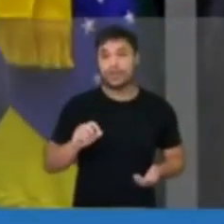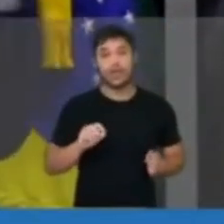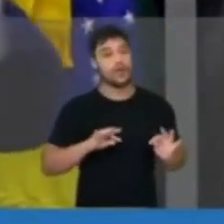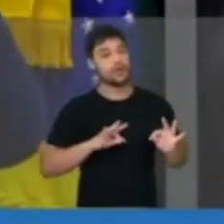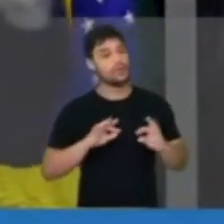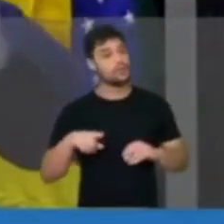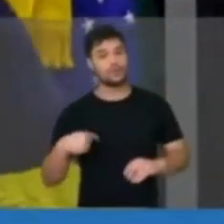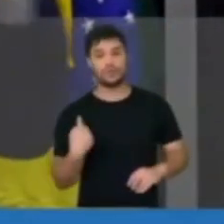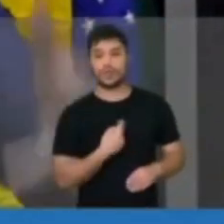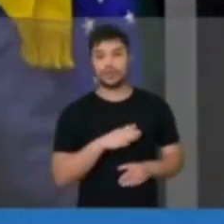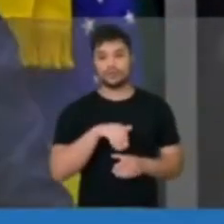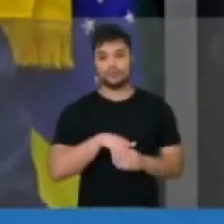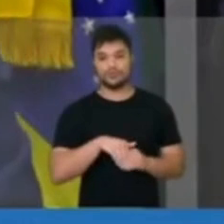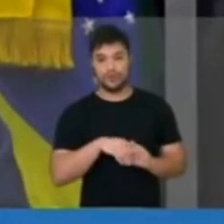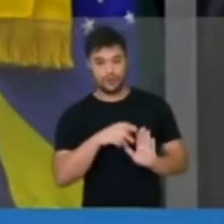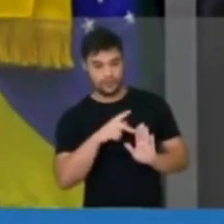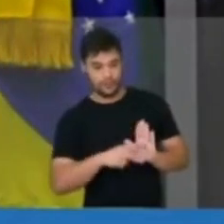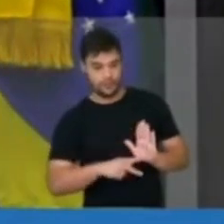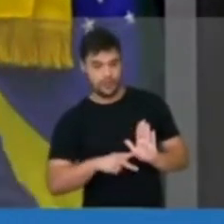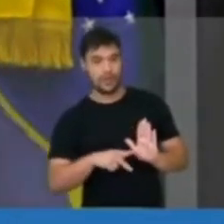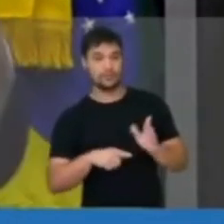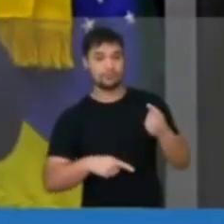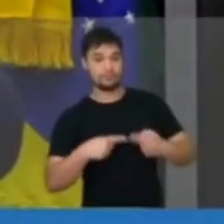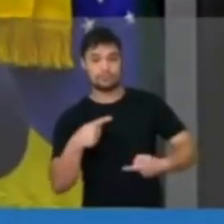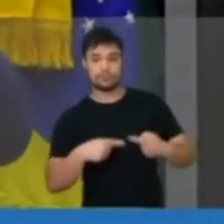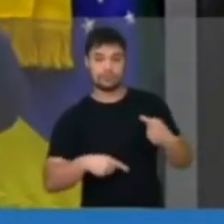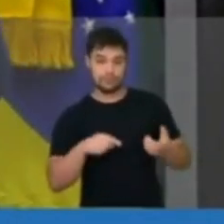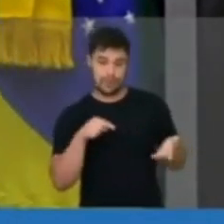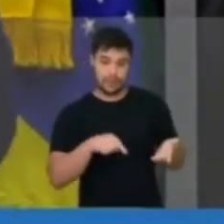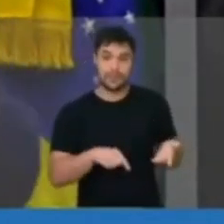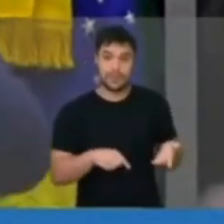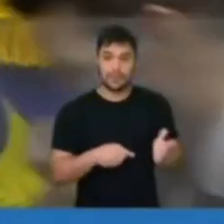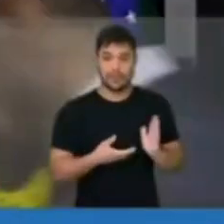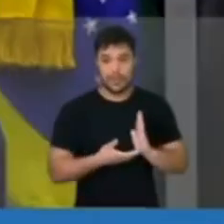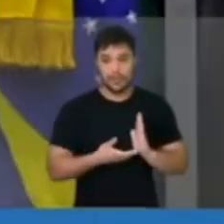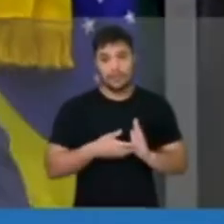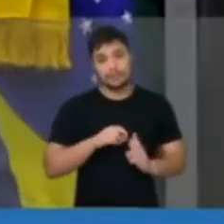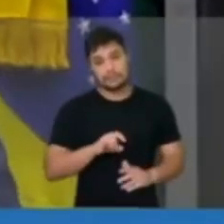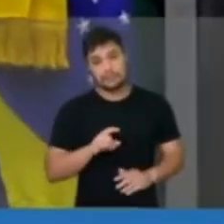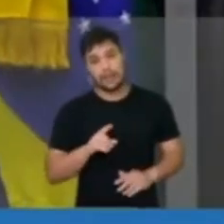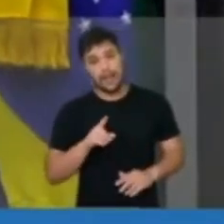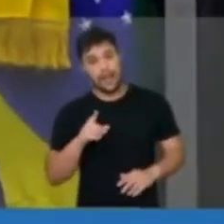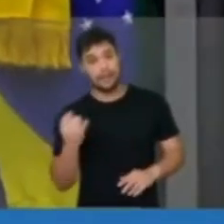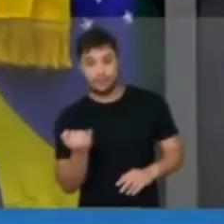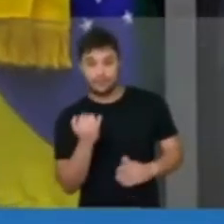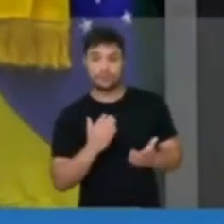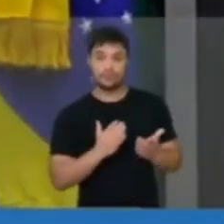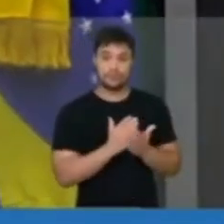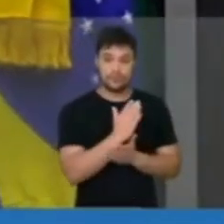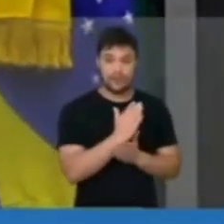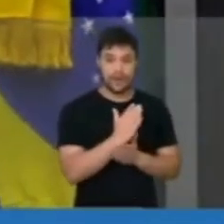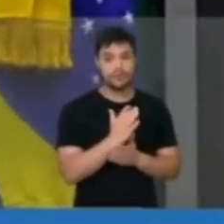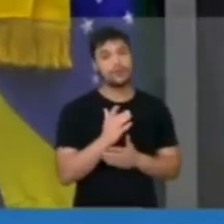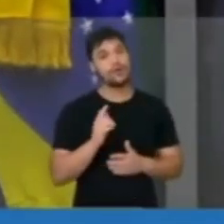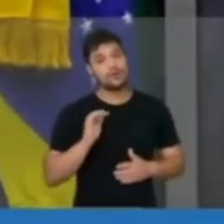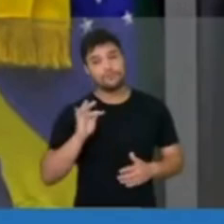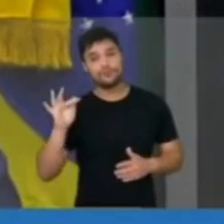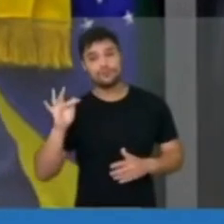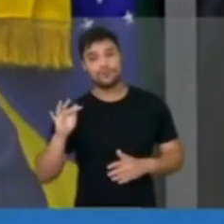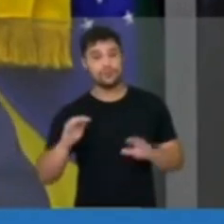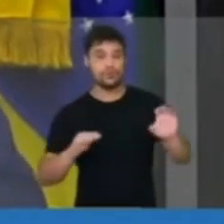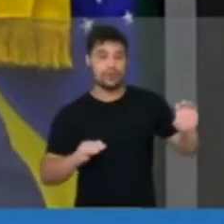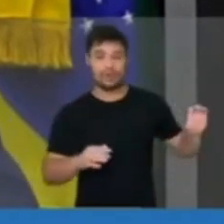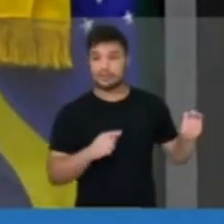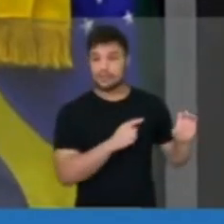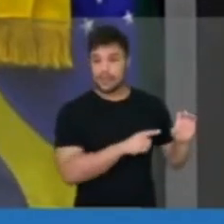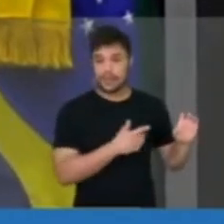nós votamos aqui, discutimos, muitas vezes, se é relevante e aprovado, algum parlamentar da extrema